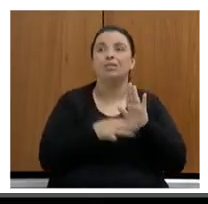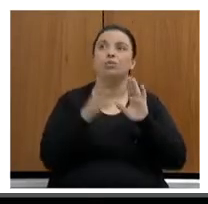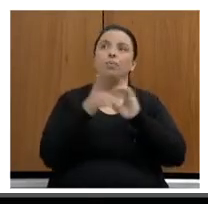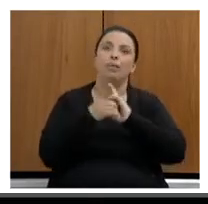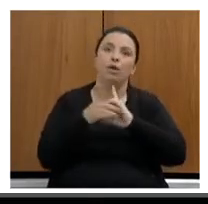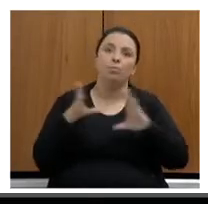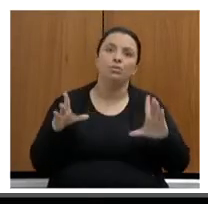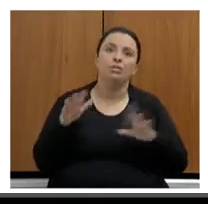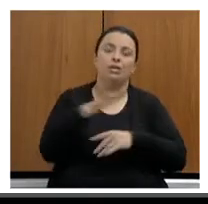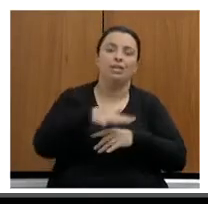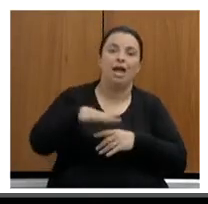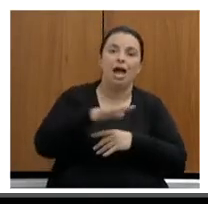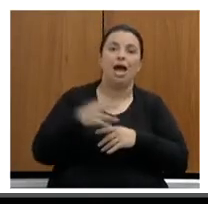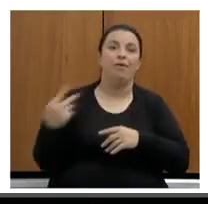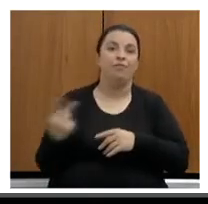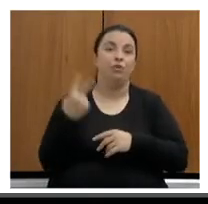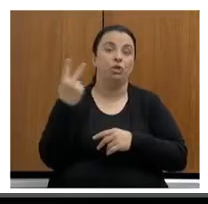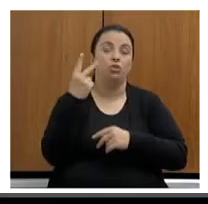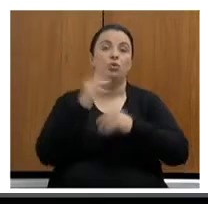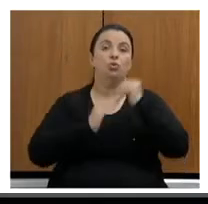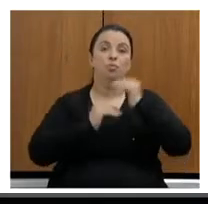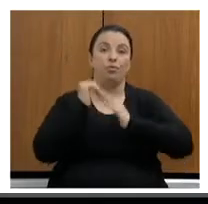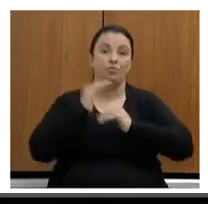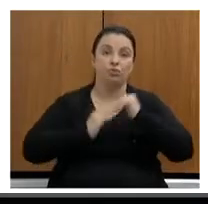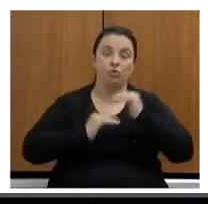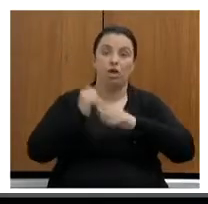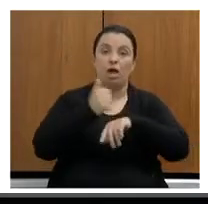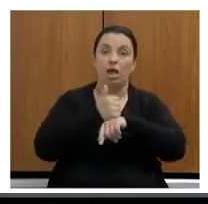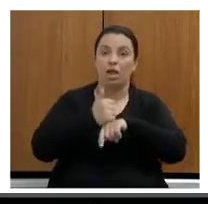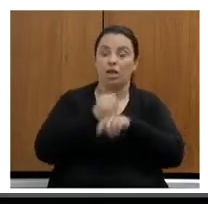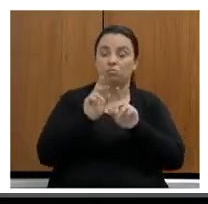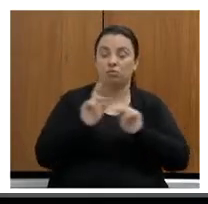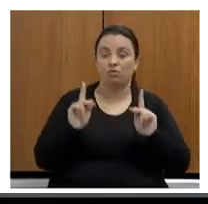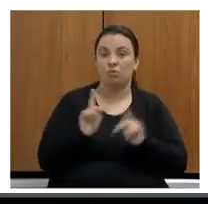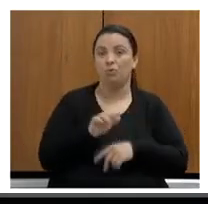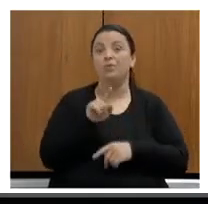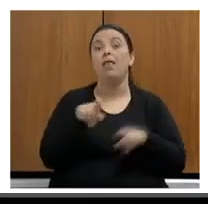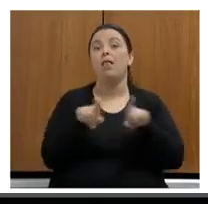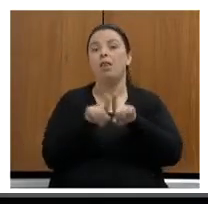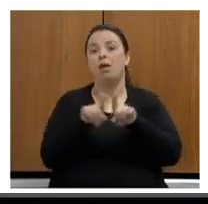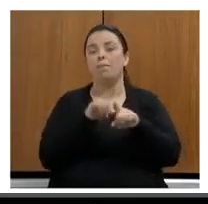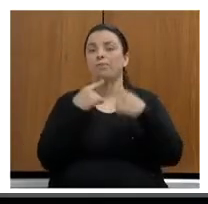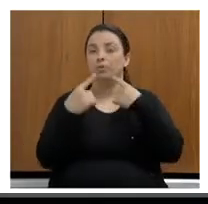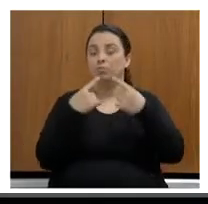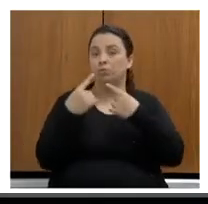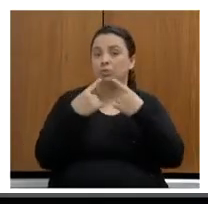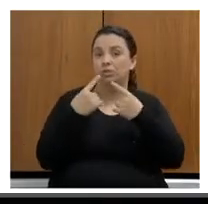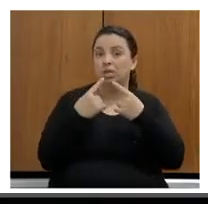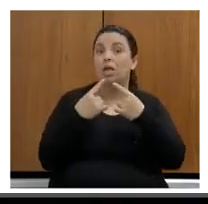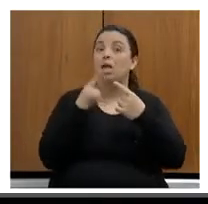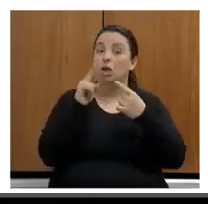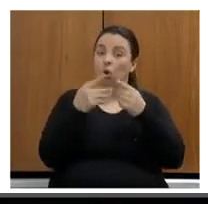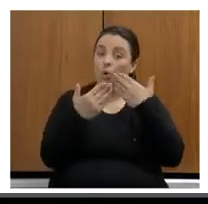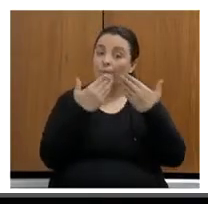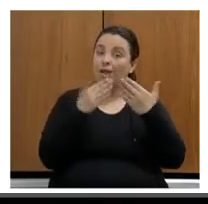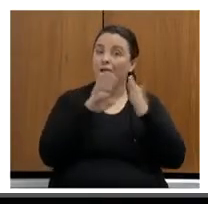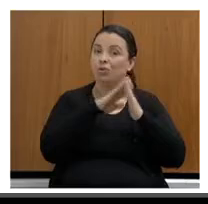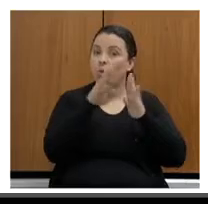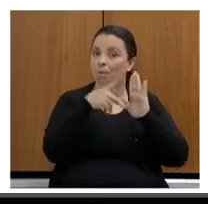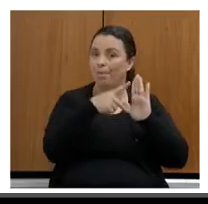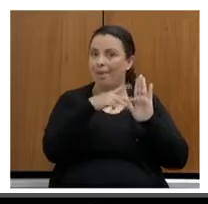democratização da área e valorização de seus profissionais também foram de batidas no âmbito do plano Estadual de Educação